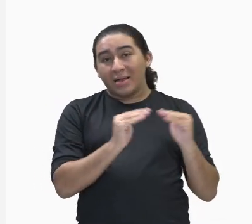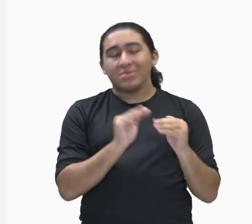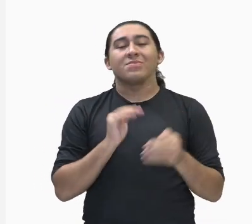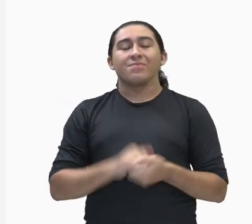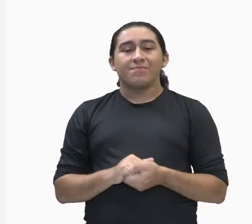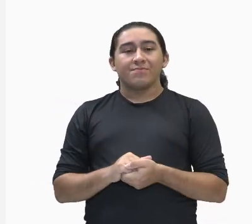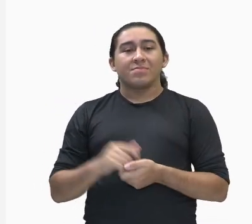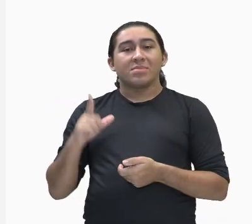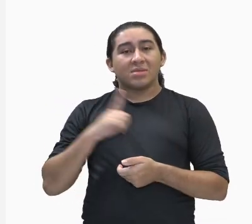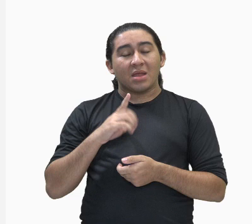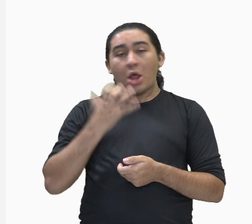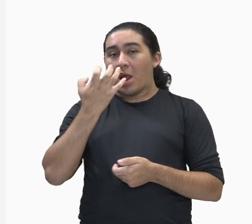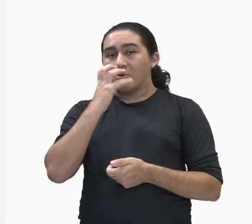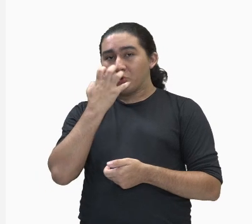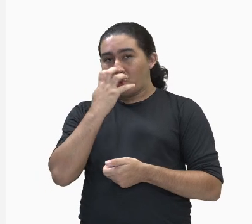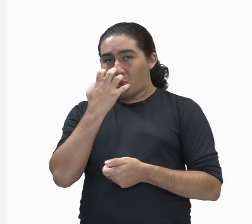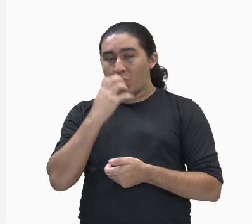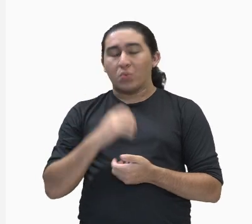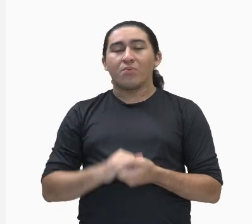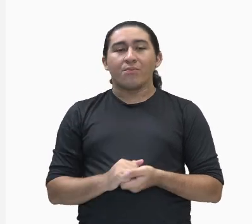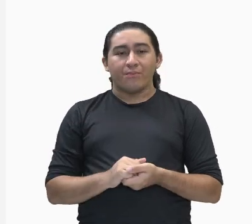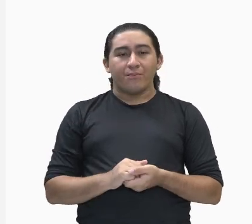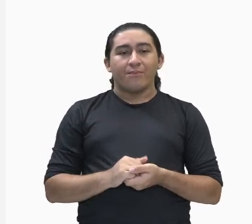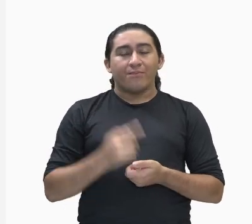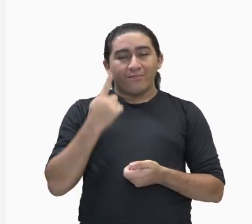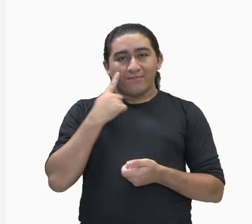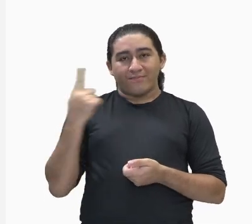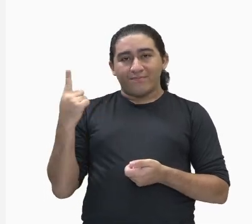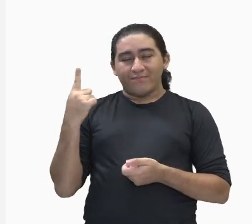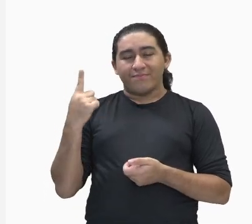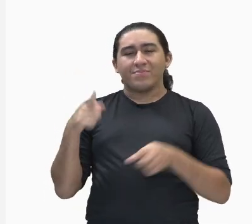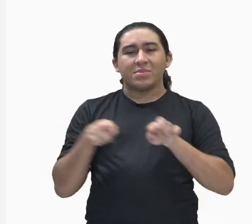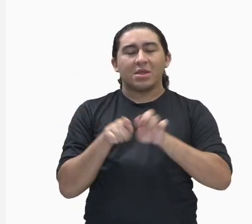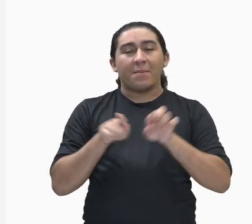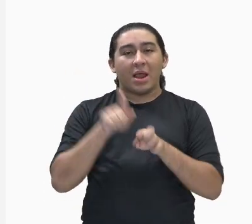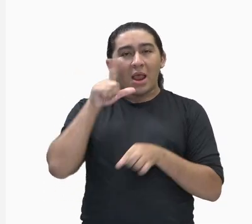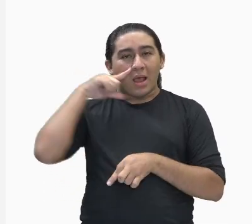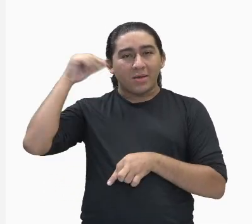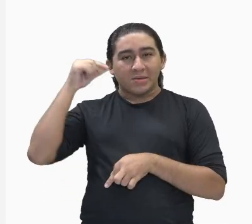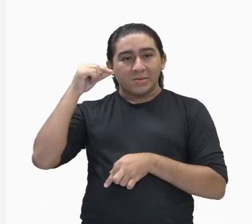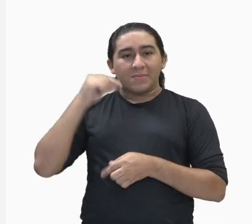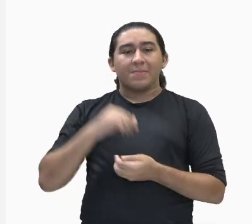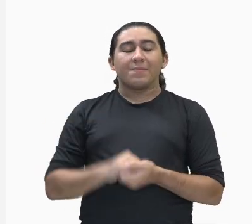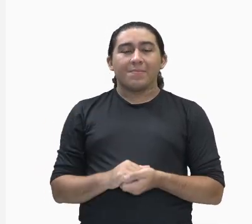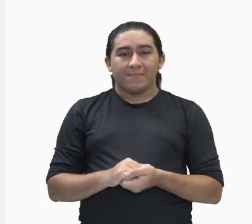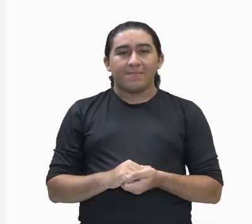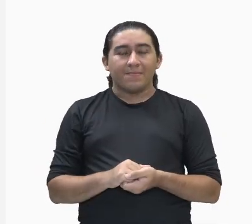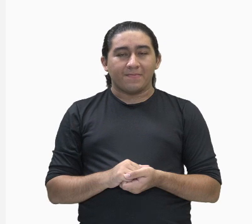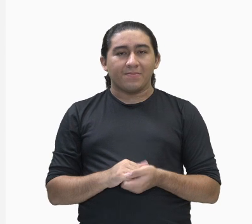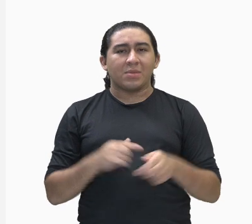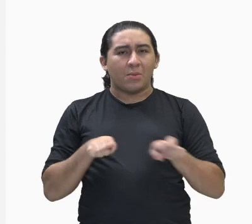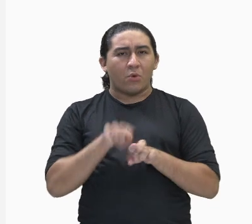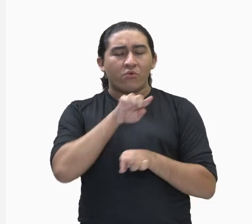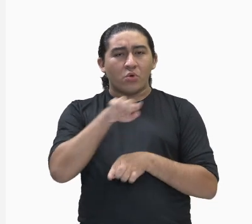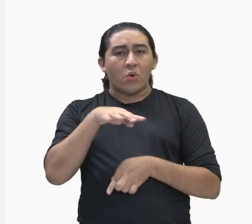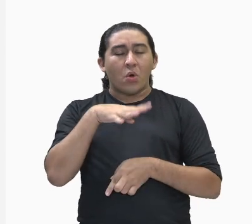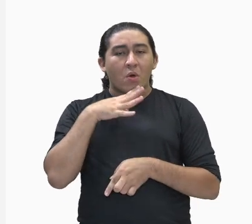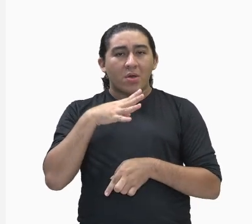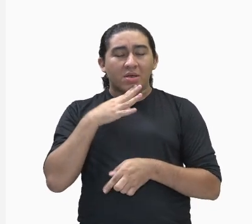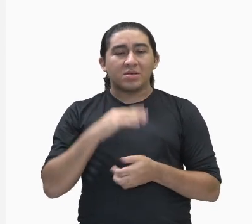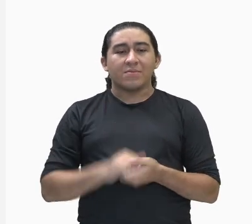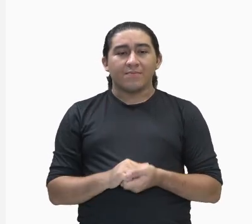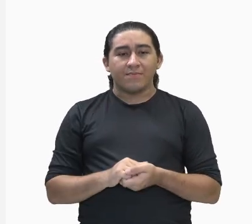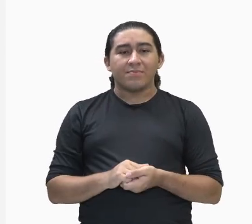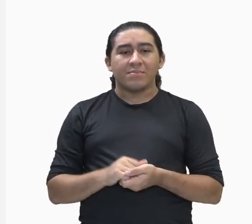nós temos dog, cachorro, aí vou mostrando aí cat, gato também, vocês já conhecem, né? Cow,